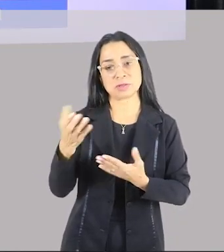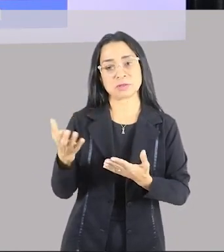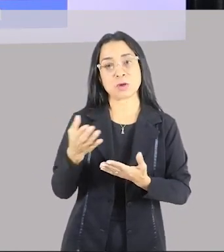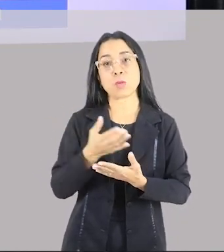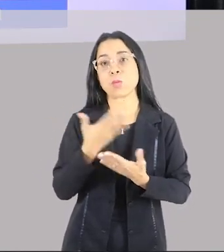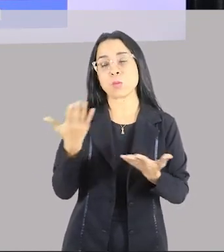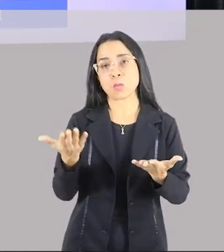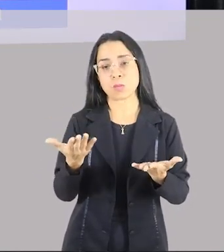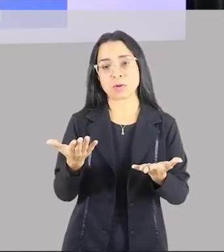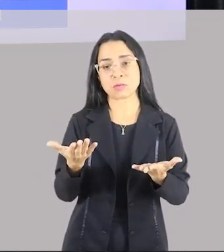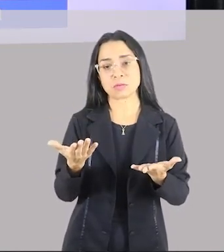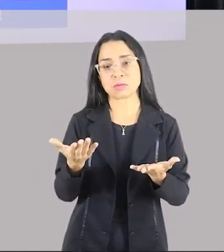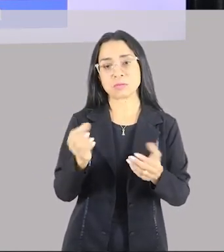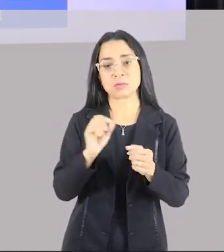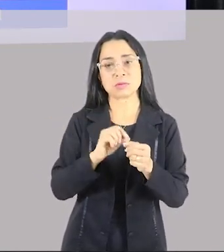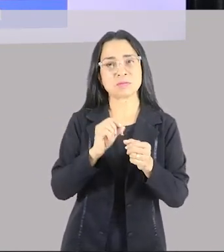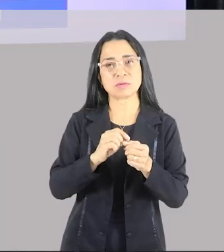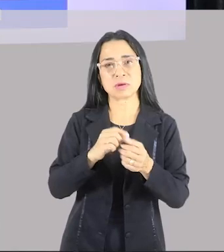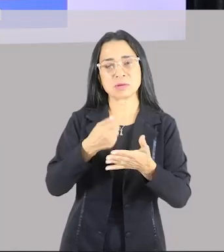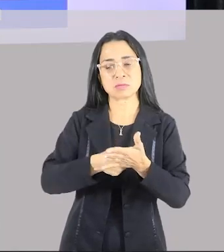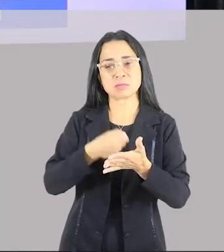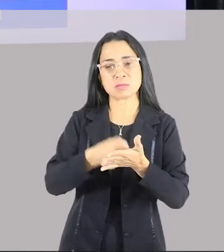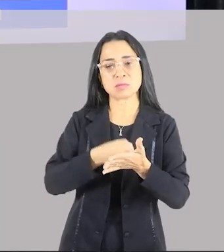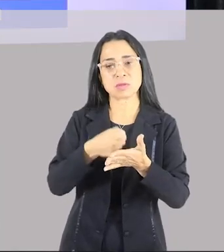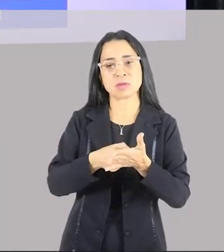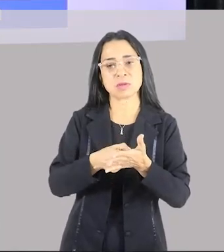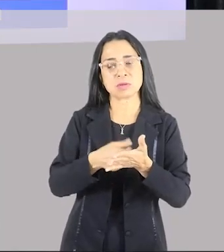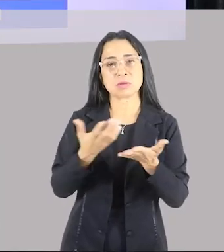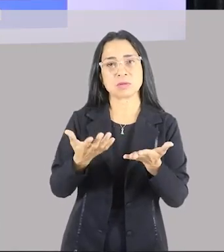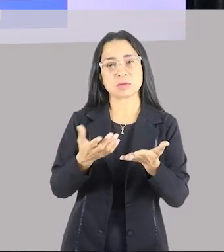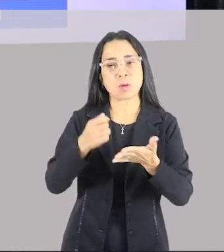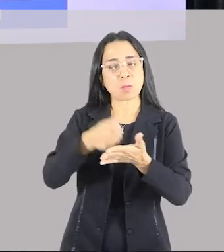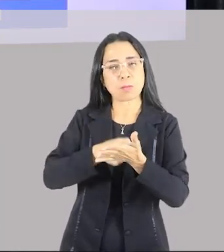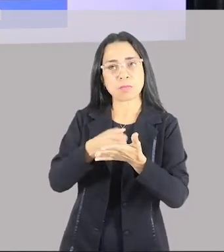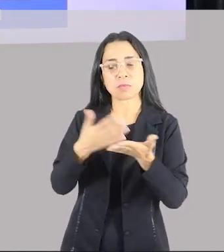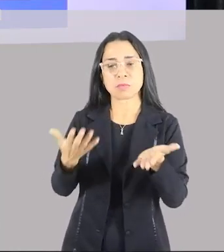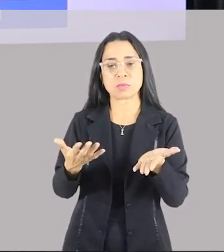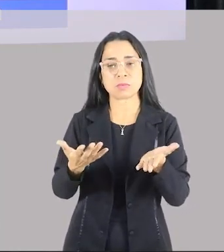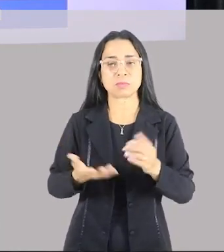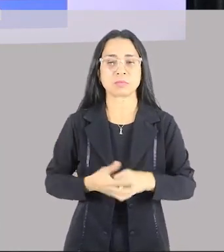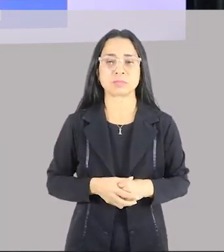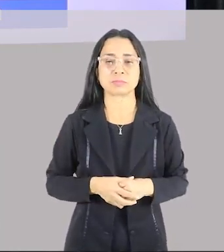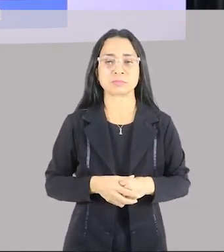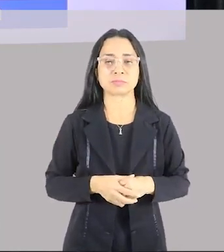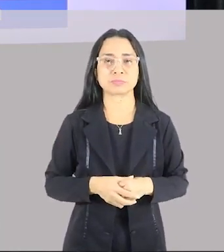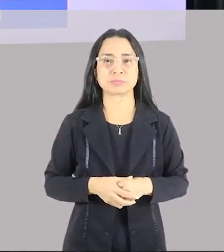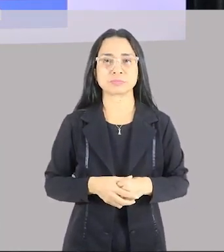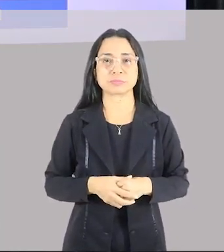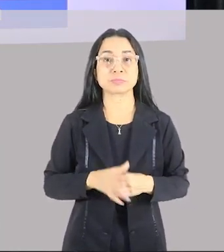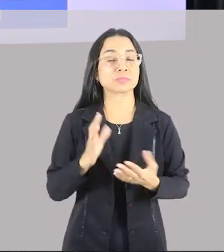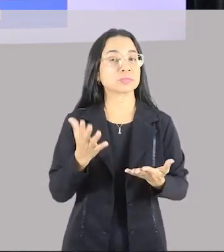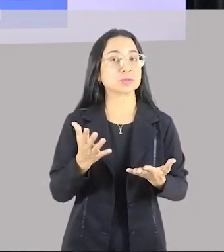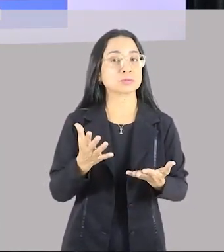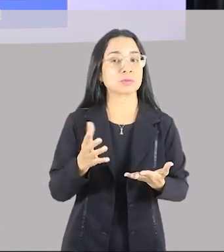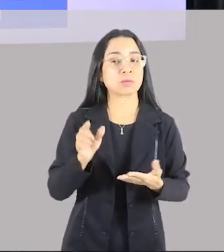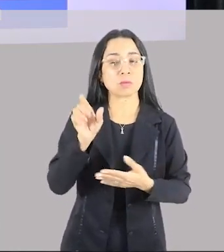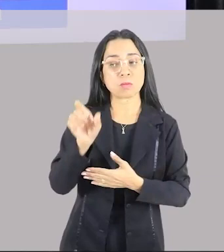imperativo, quanto que ele se faz cumprir, quanto que ele é obrigatório. Quanto à situação de